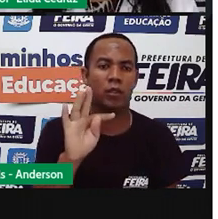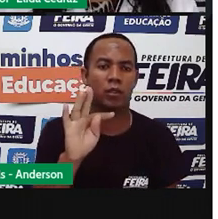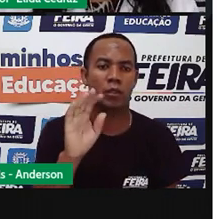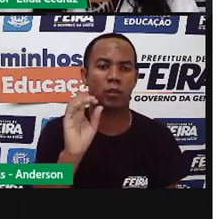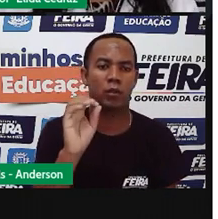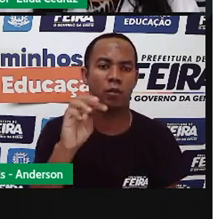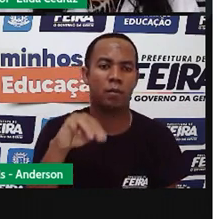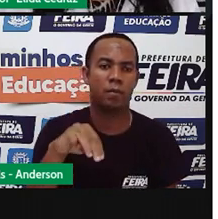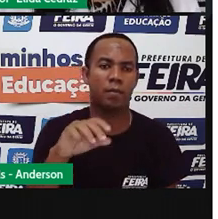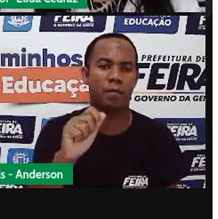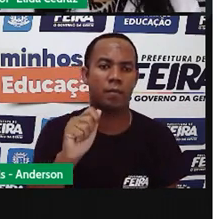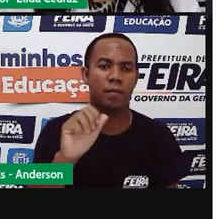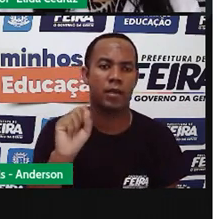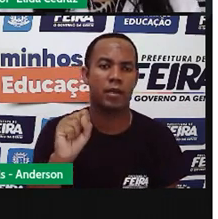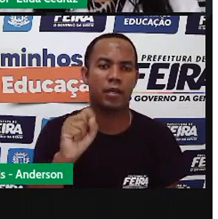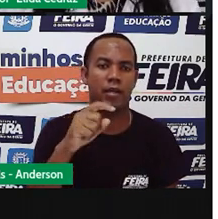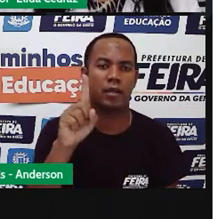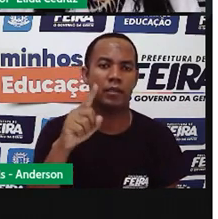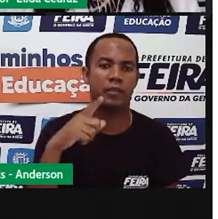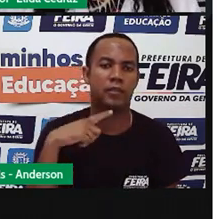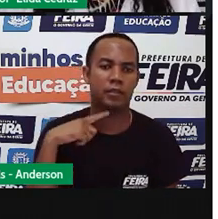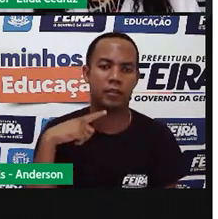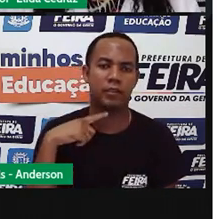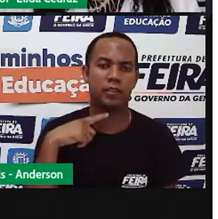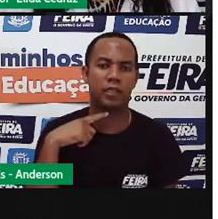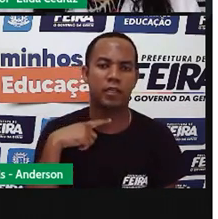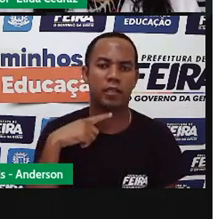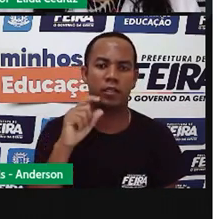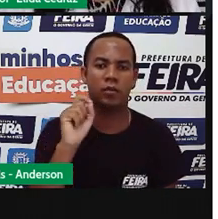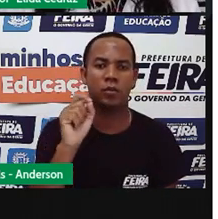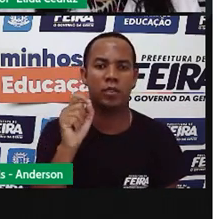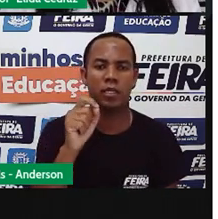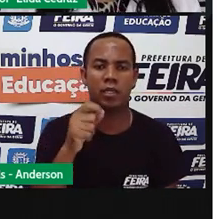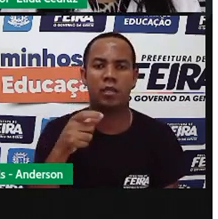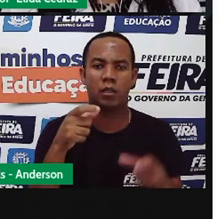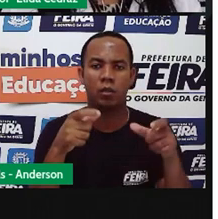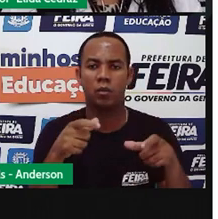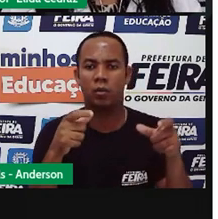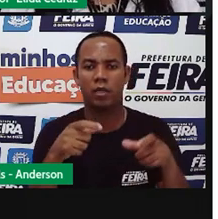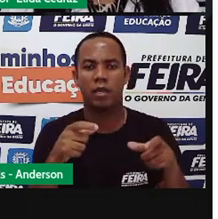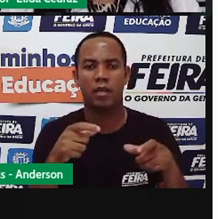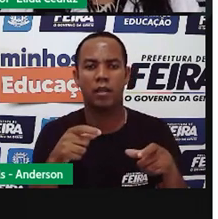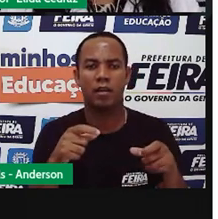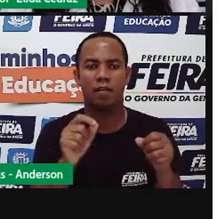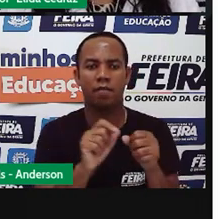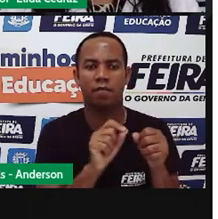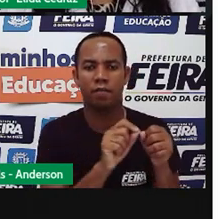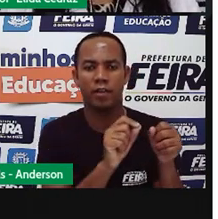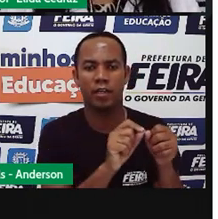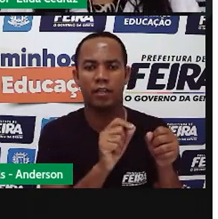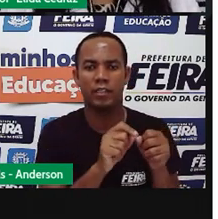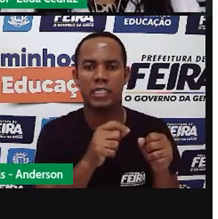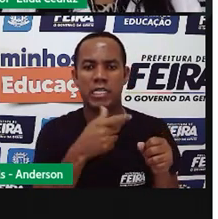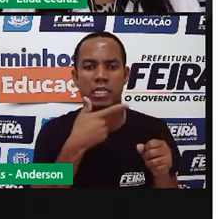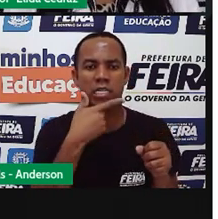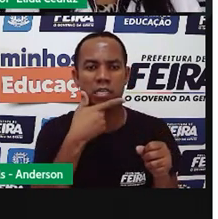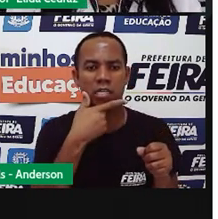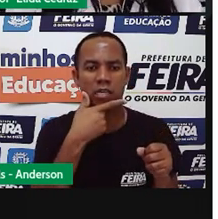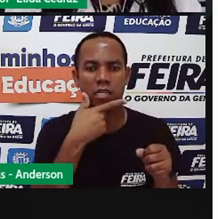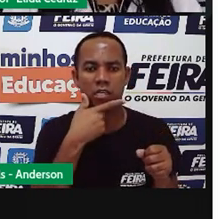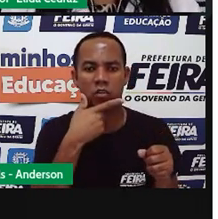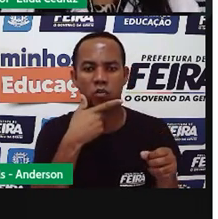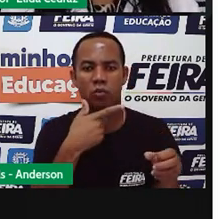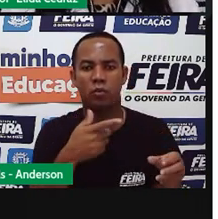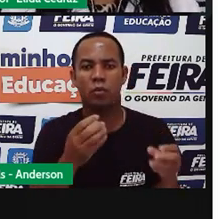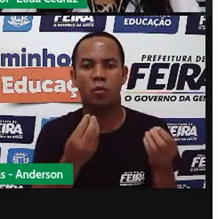fabrica queijo. E os seus baldes já estavam bem velhinhos. E ele pediu para sua filha comprar um balde para ele